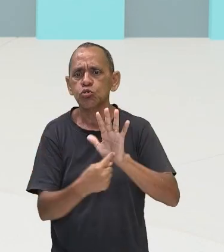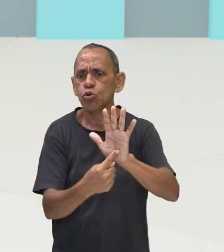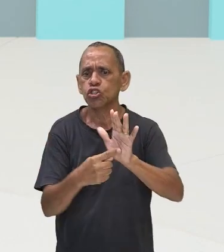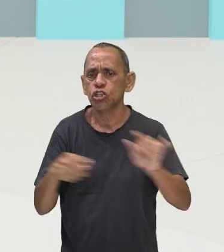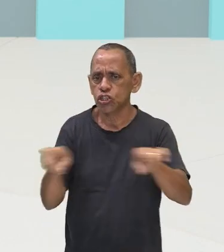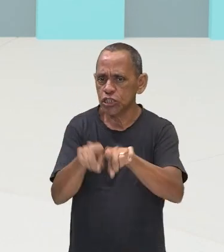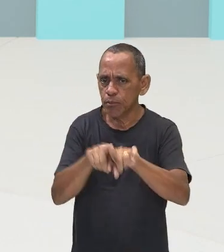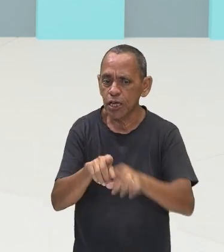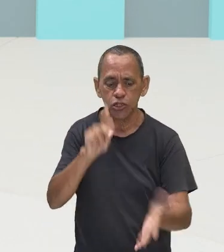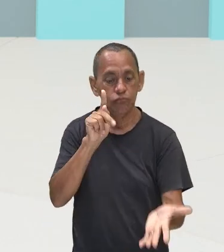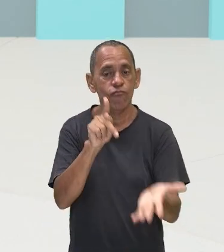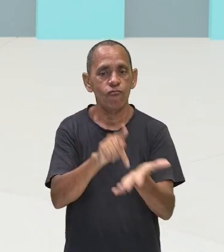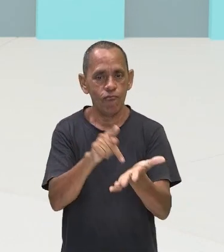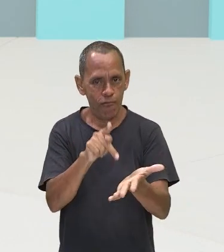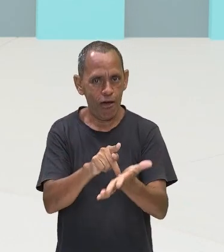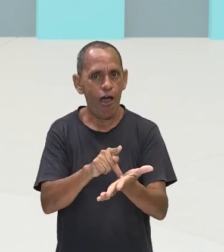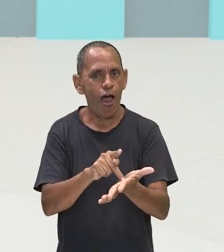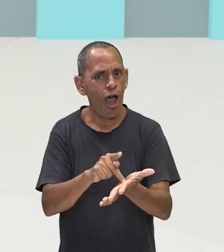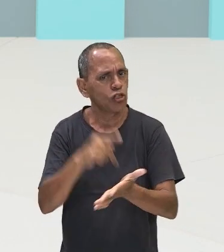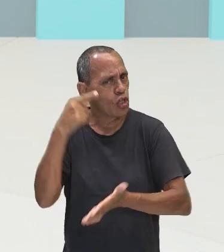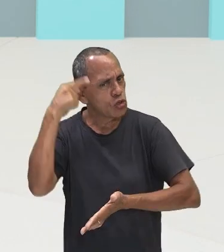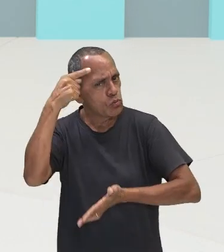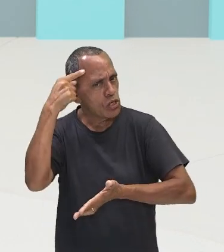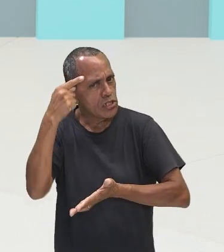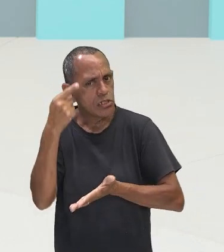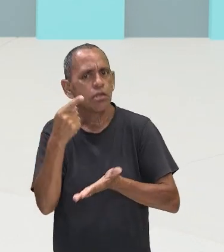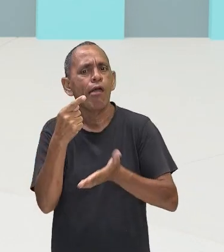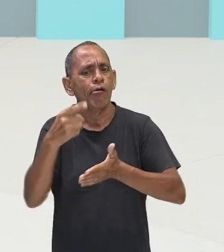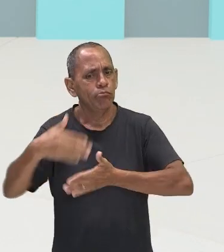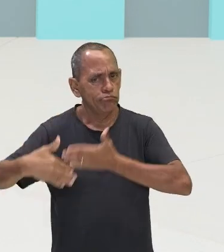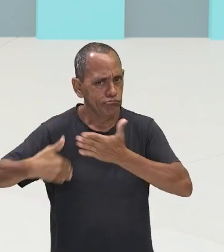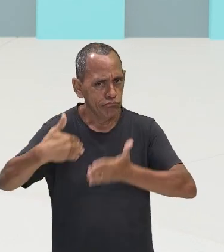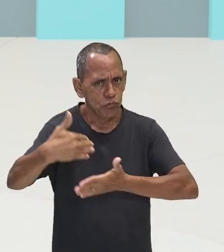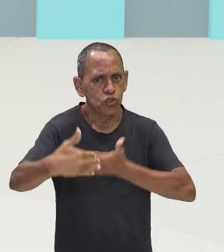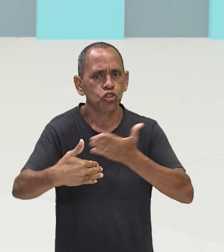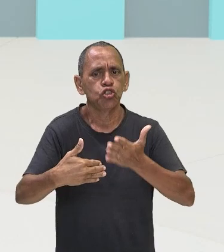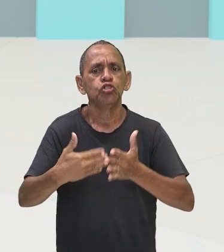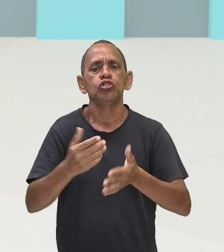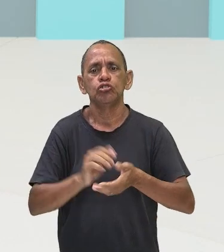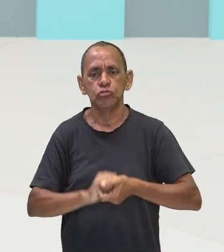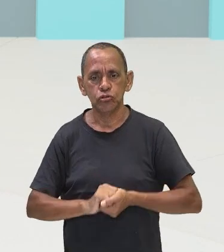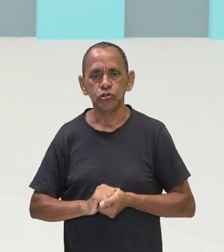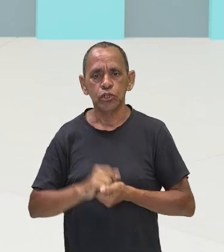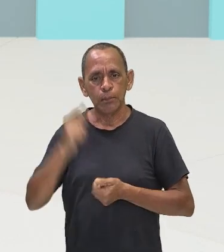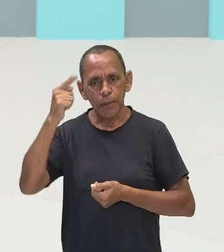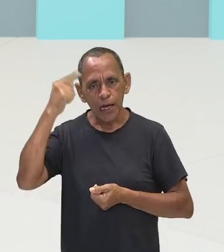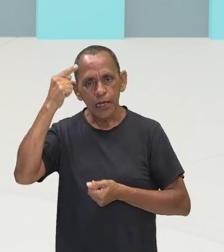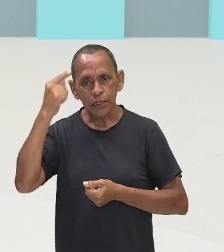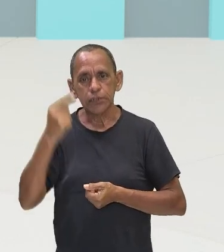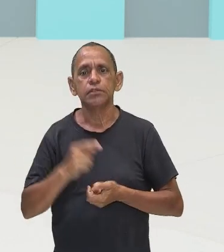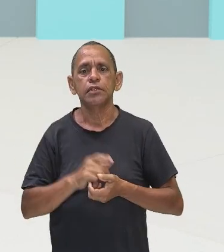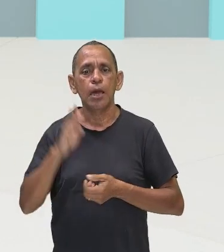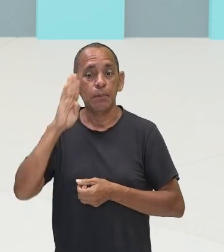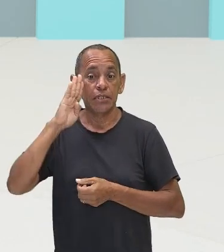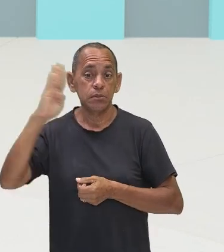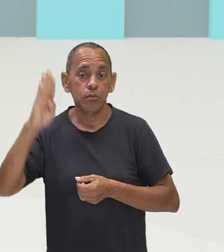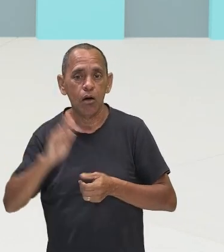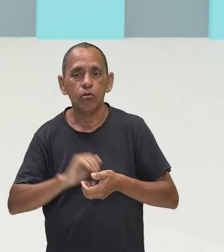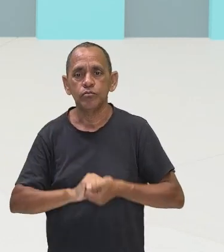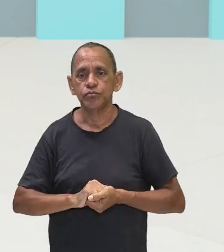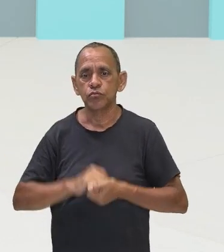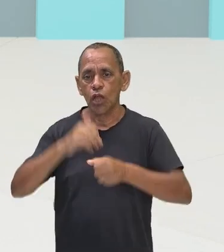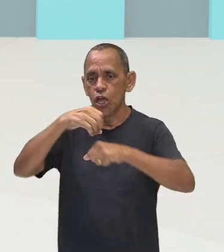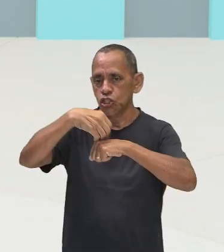de fato, olha, essas são as minhas ideias desenvolvidas para a minha ideia central. Então, a outra dica aí que eu dou em relação